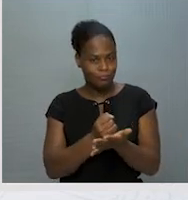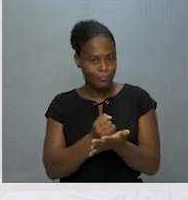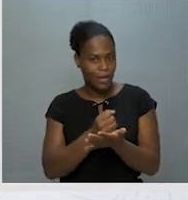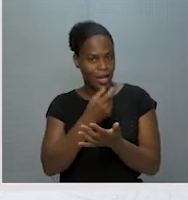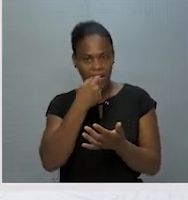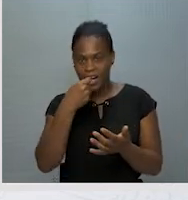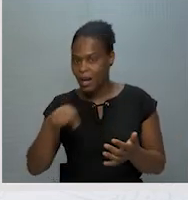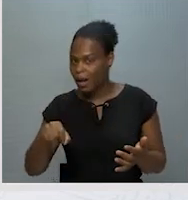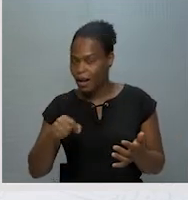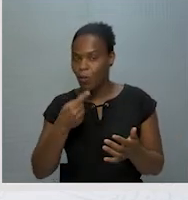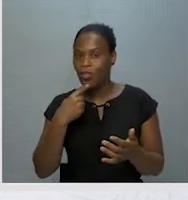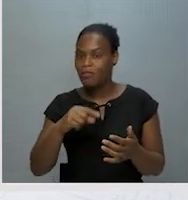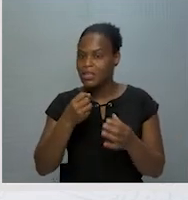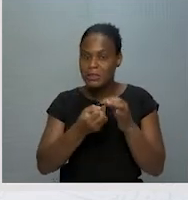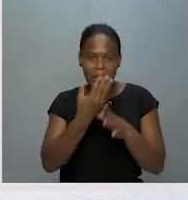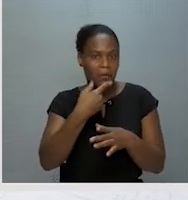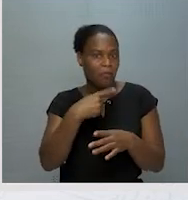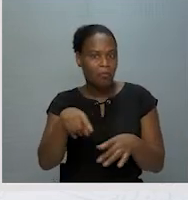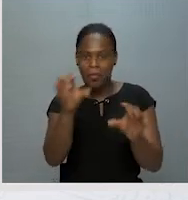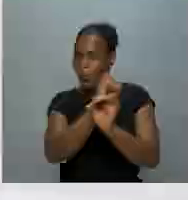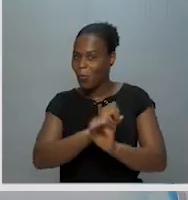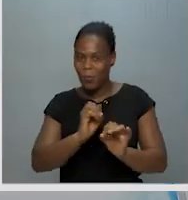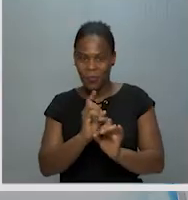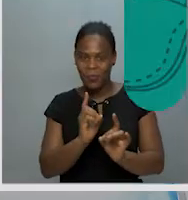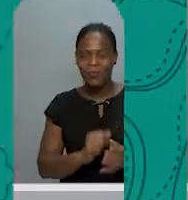definitivos, quando caem, não voltam a nascer.